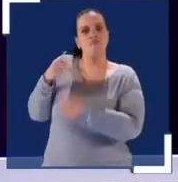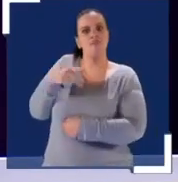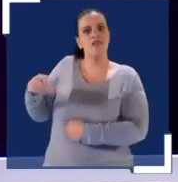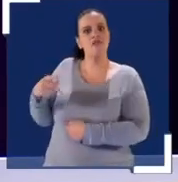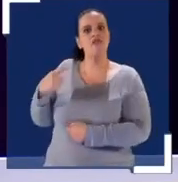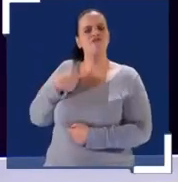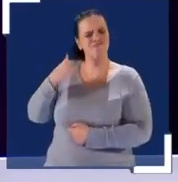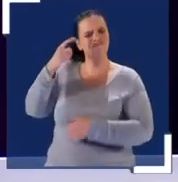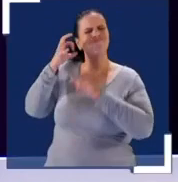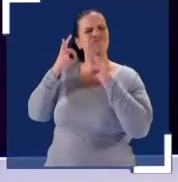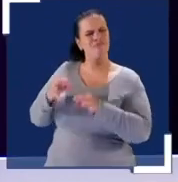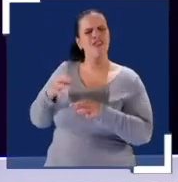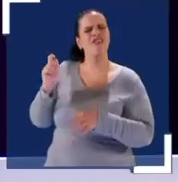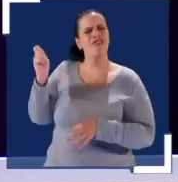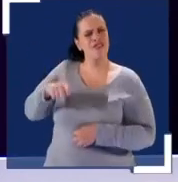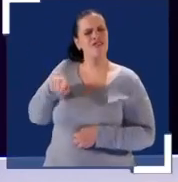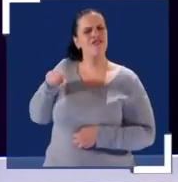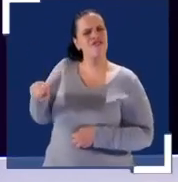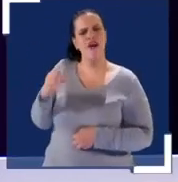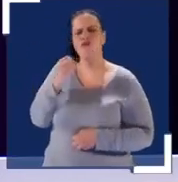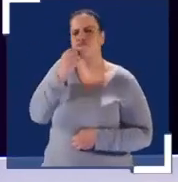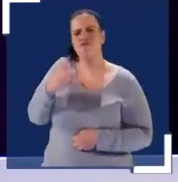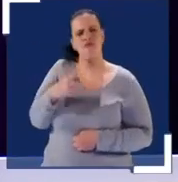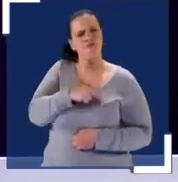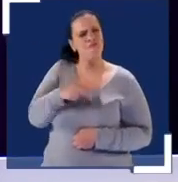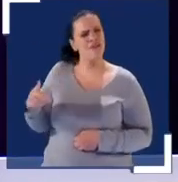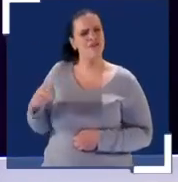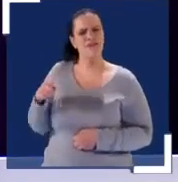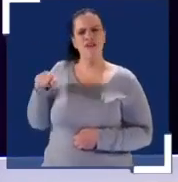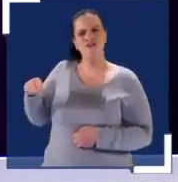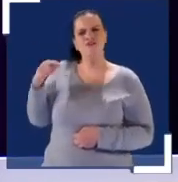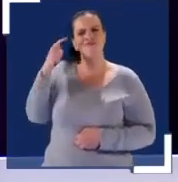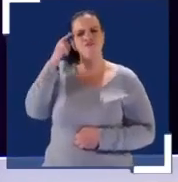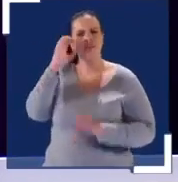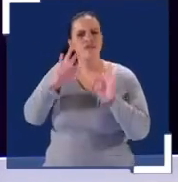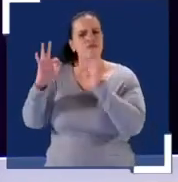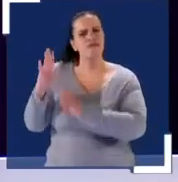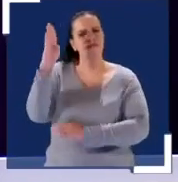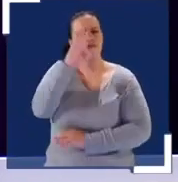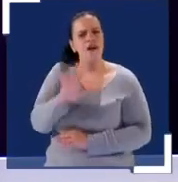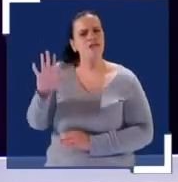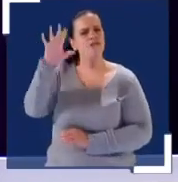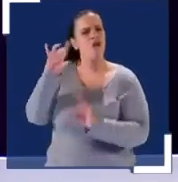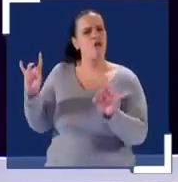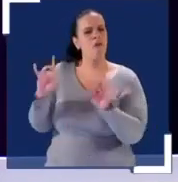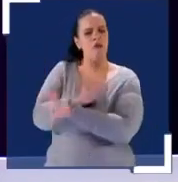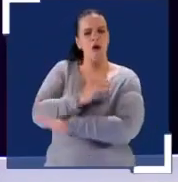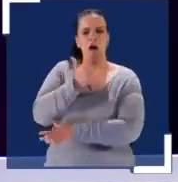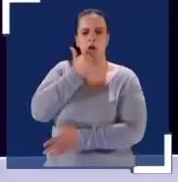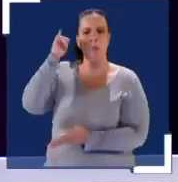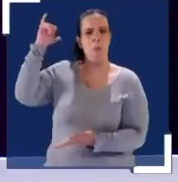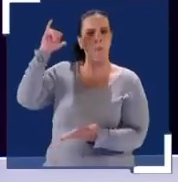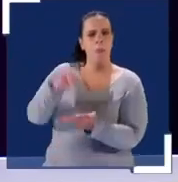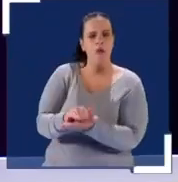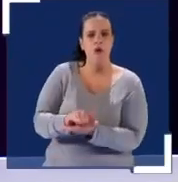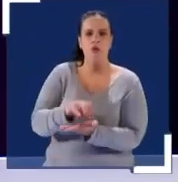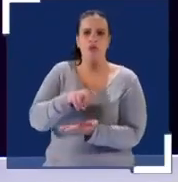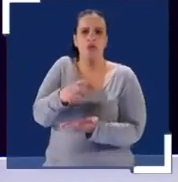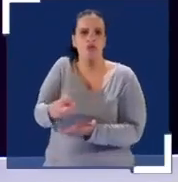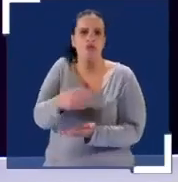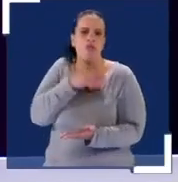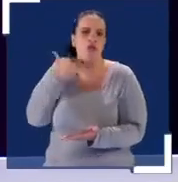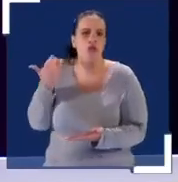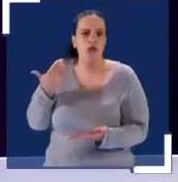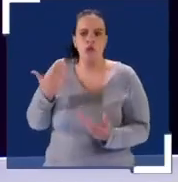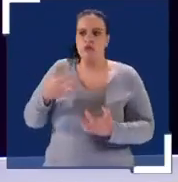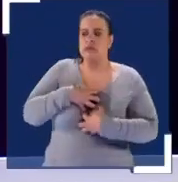que ele seria um excelente presidente da República, alguém que tinha uma visão nacional, alguém preparado. Houve o acidente, Eduardo faleceu, nós